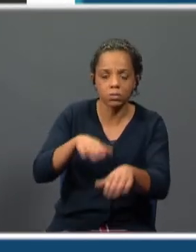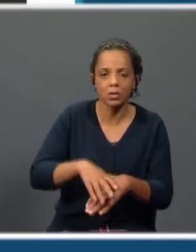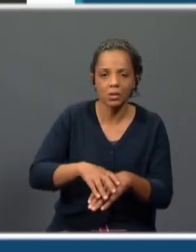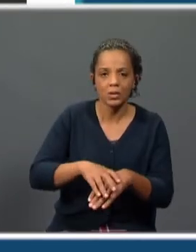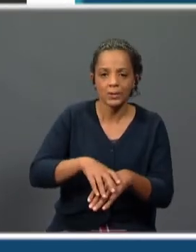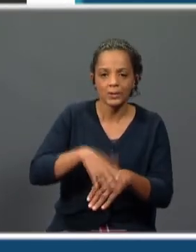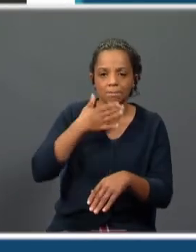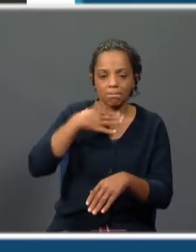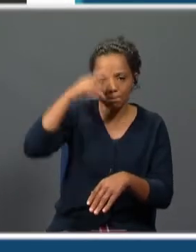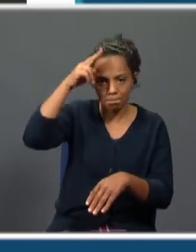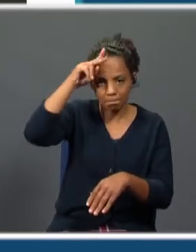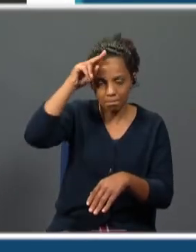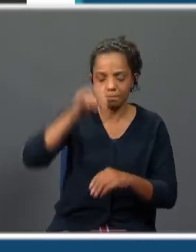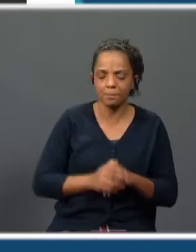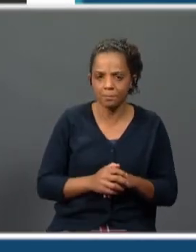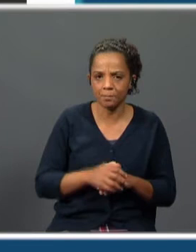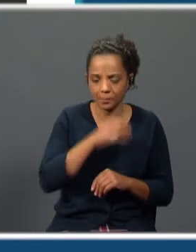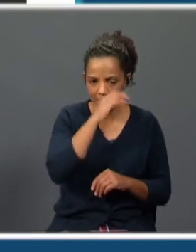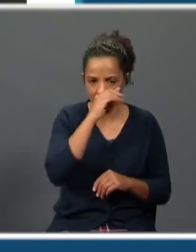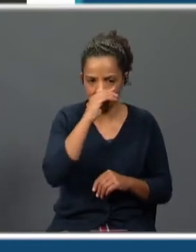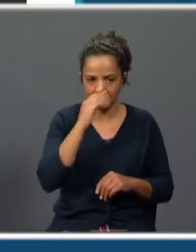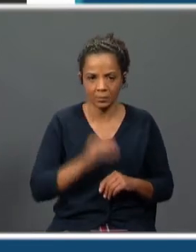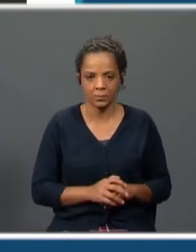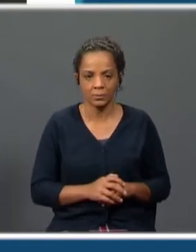branco? Perguntou o cão.